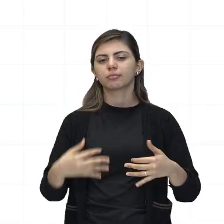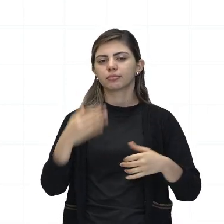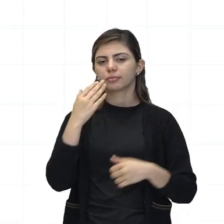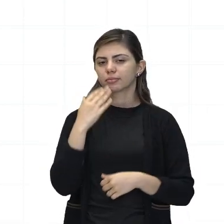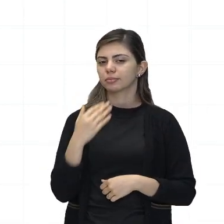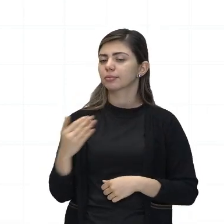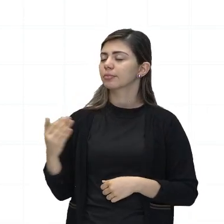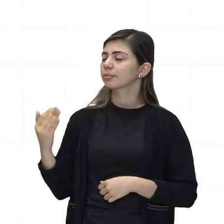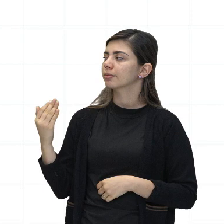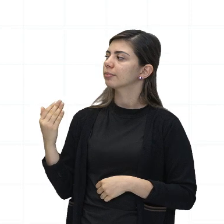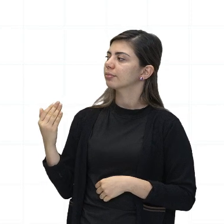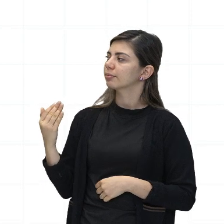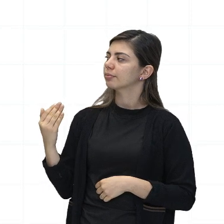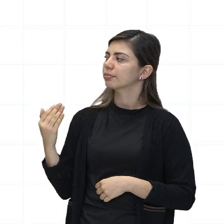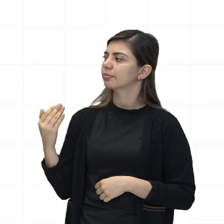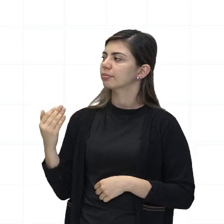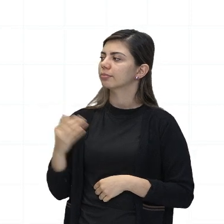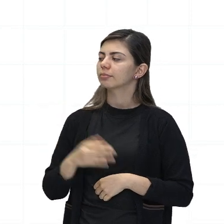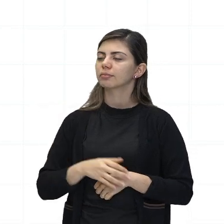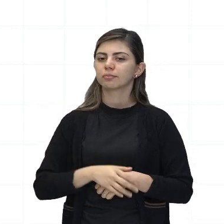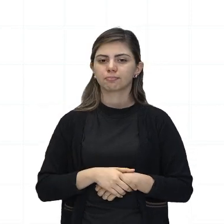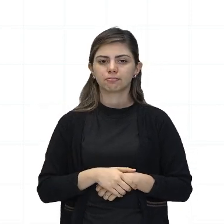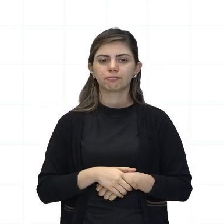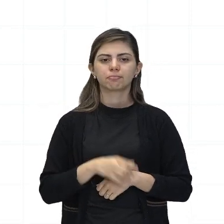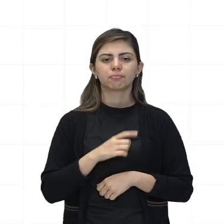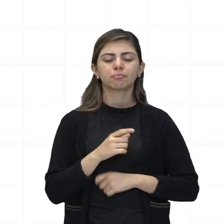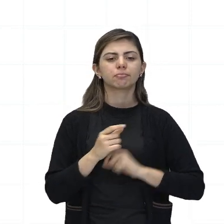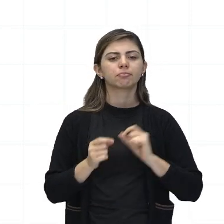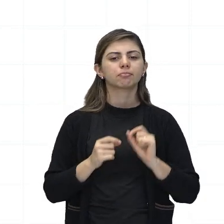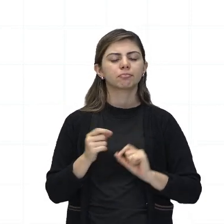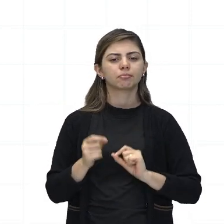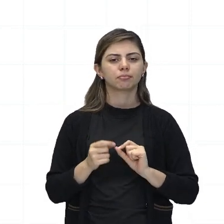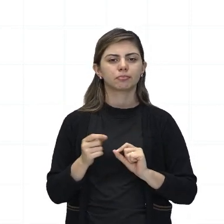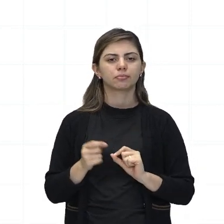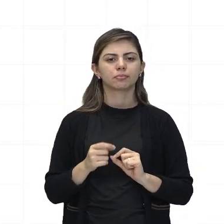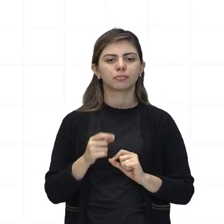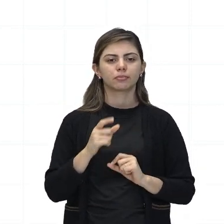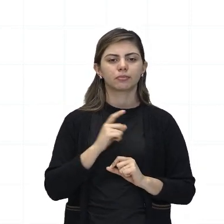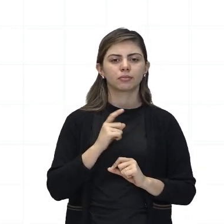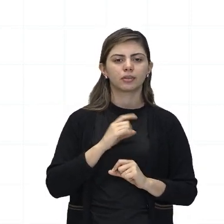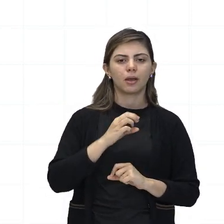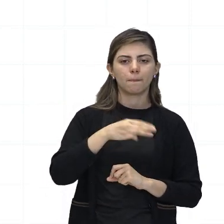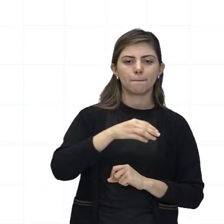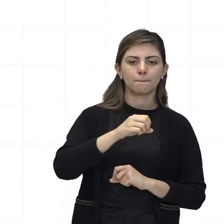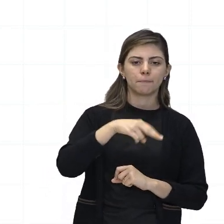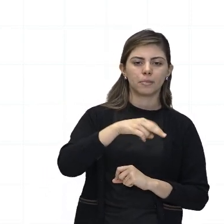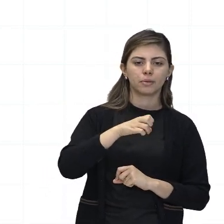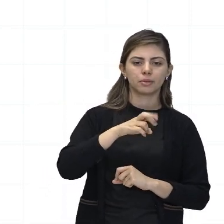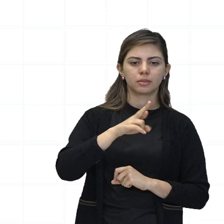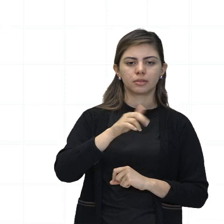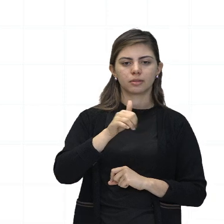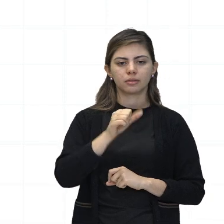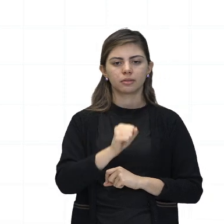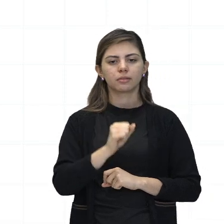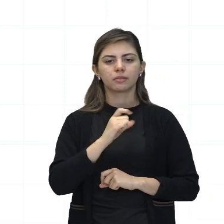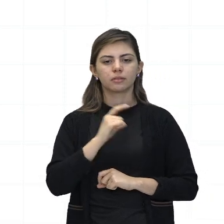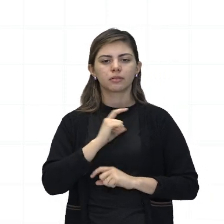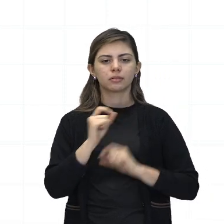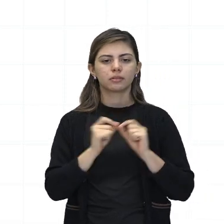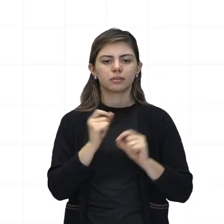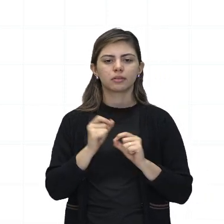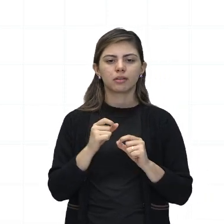na ilustração, tem desde os moneras, né, cianobactérias